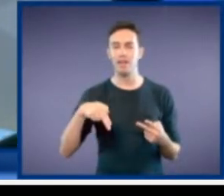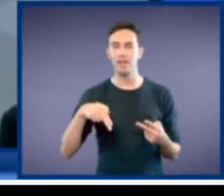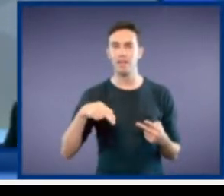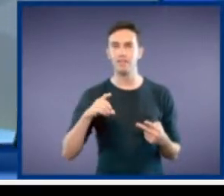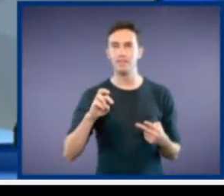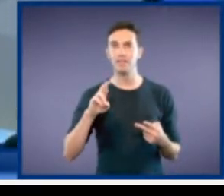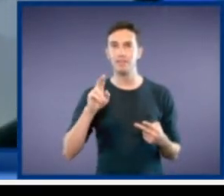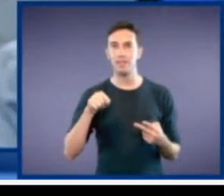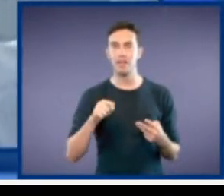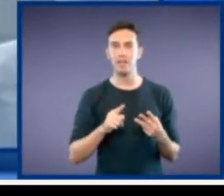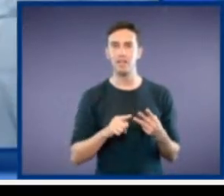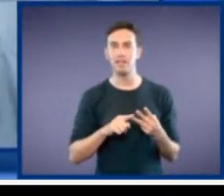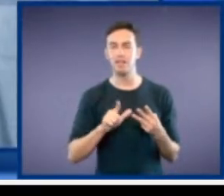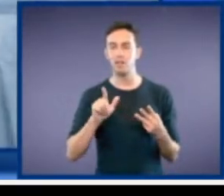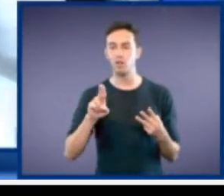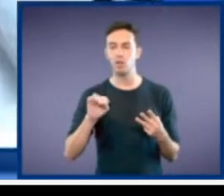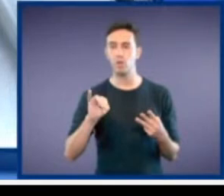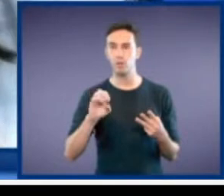Luiz Ferrari,